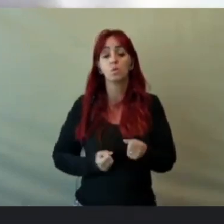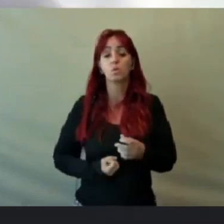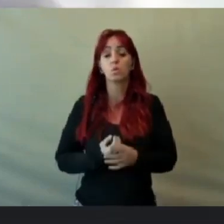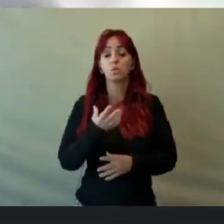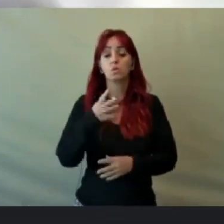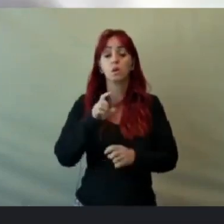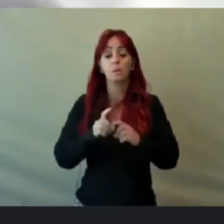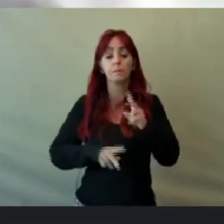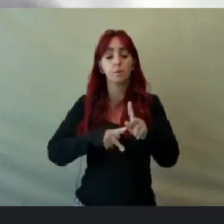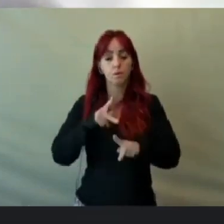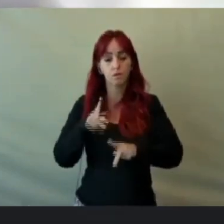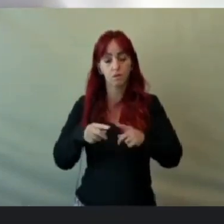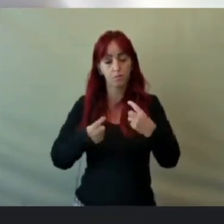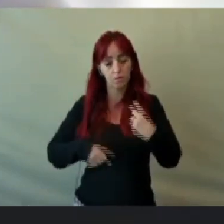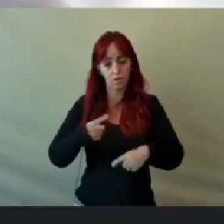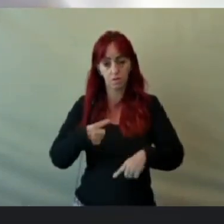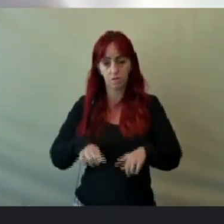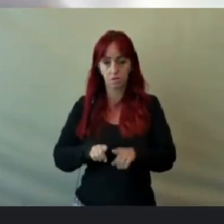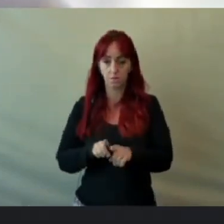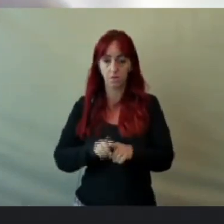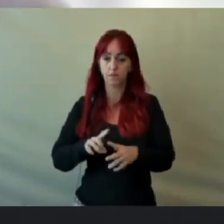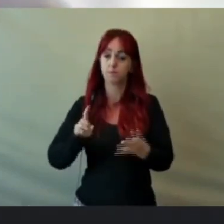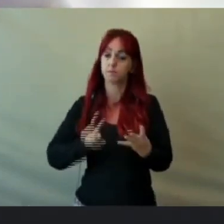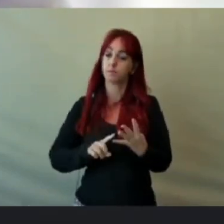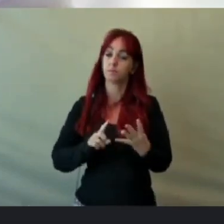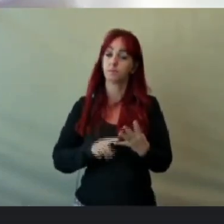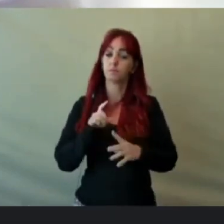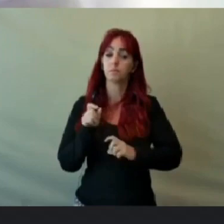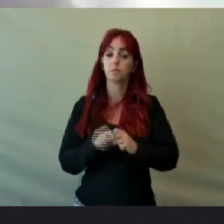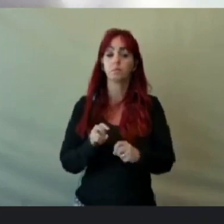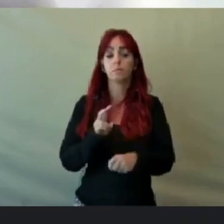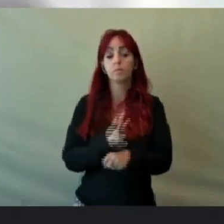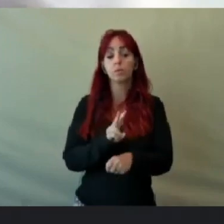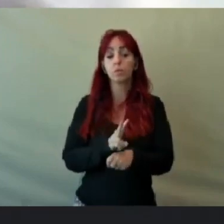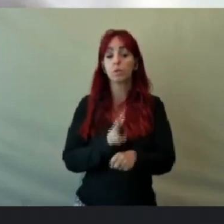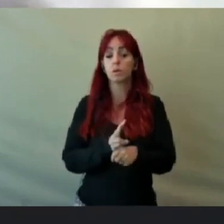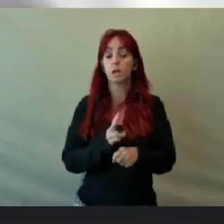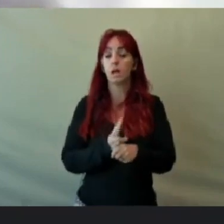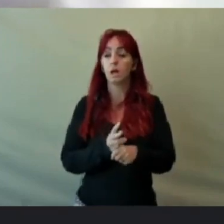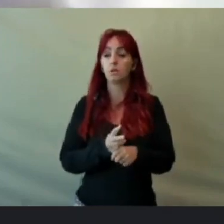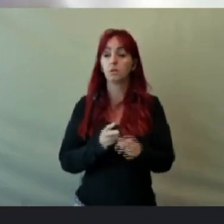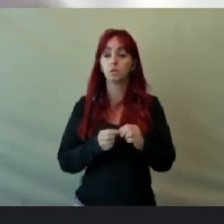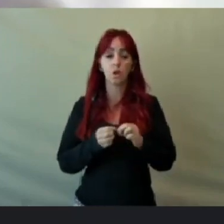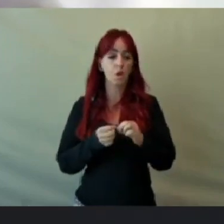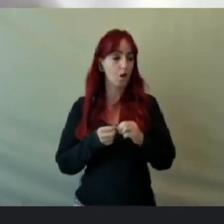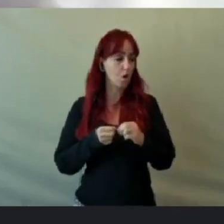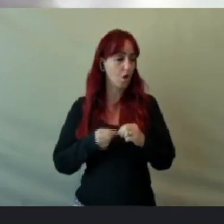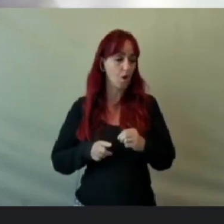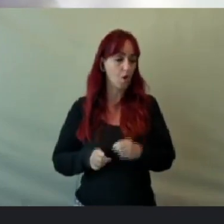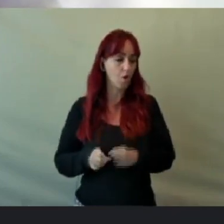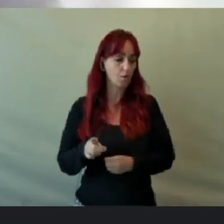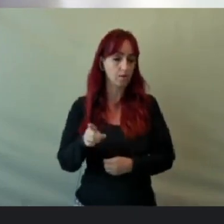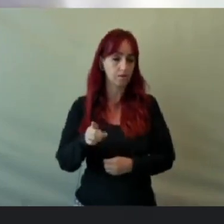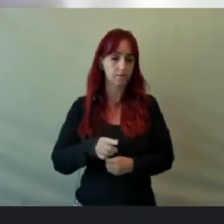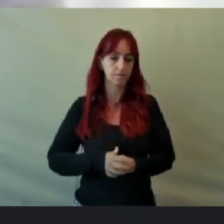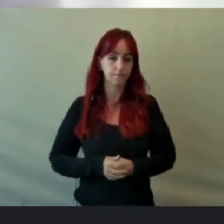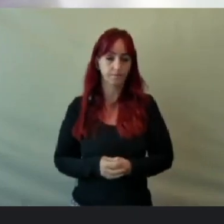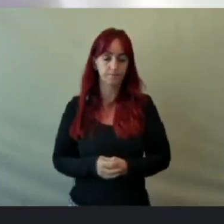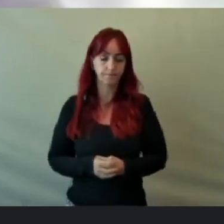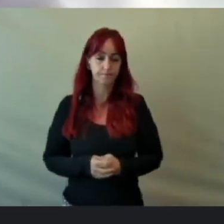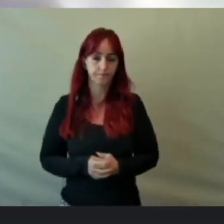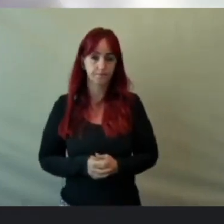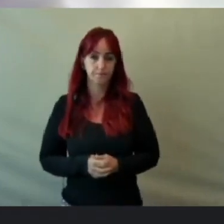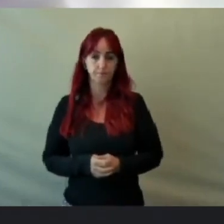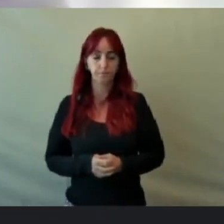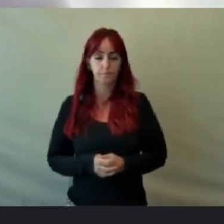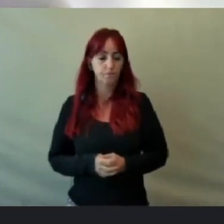é a entrega de cuidados continuados cuidados de longa duração cuidados que não tem hora para acabar e essa realidade dos cuidados que não